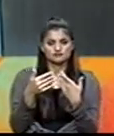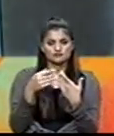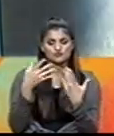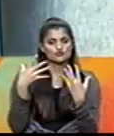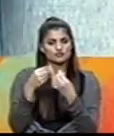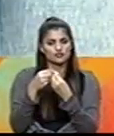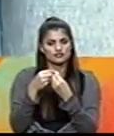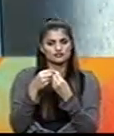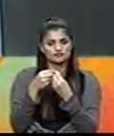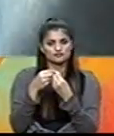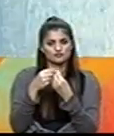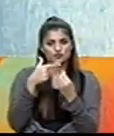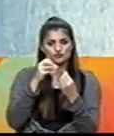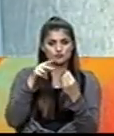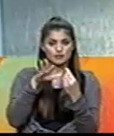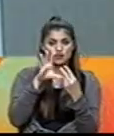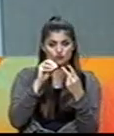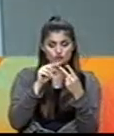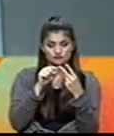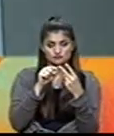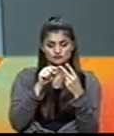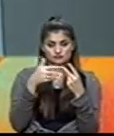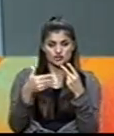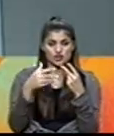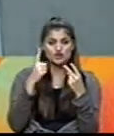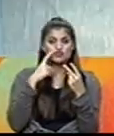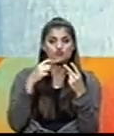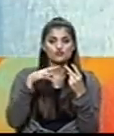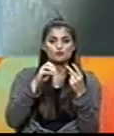aqui tomilho, agora noz moscada,